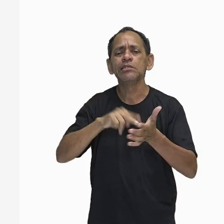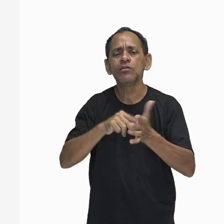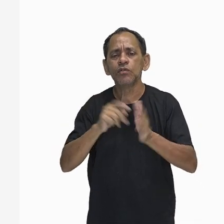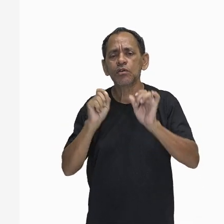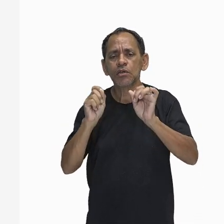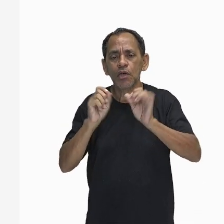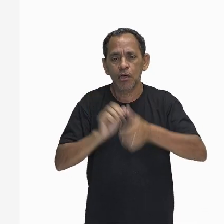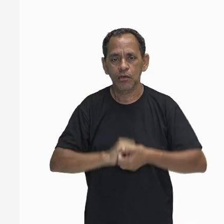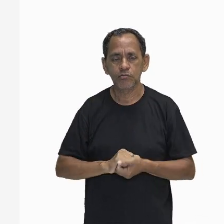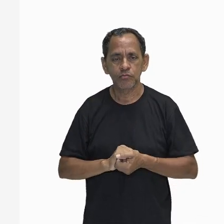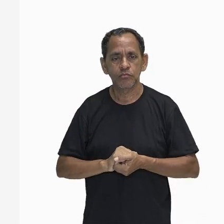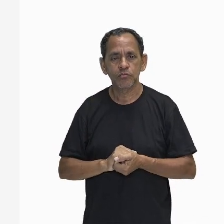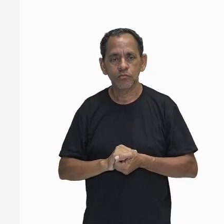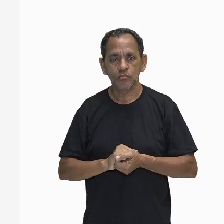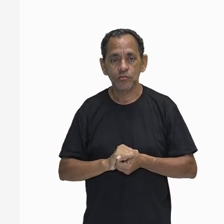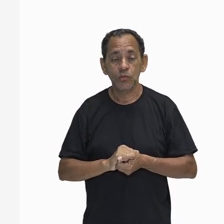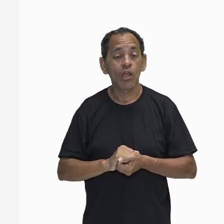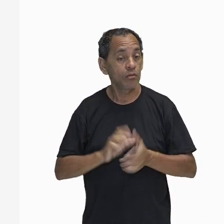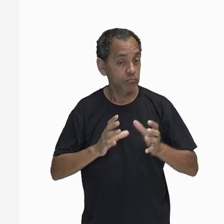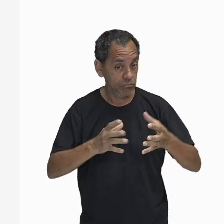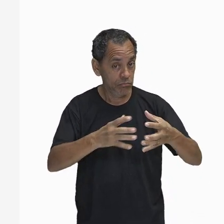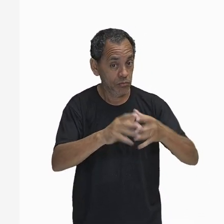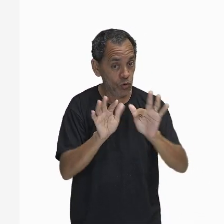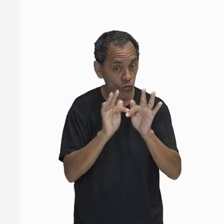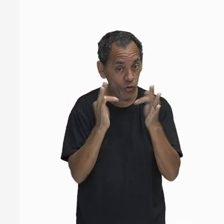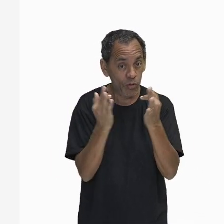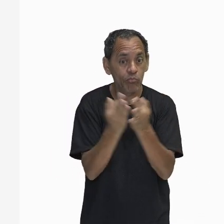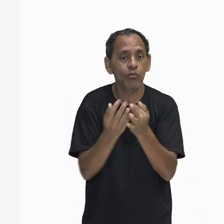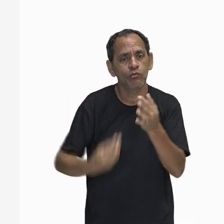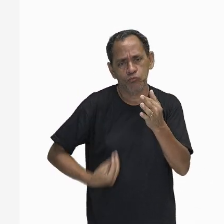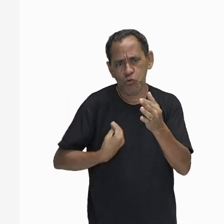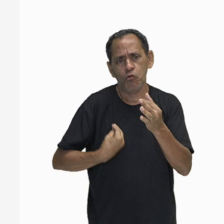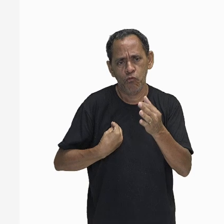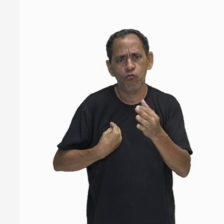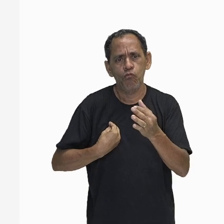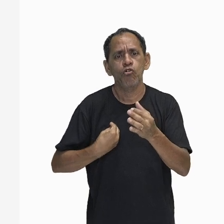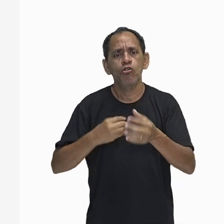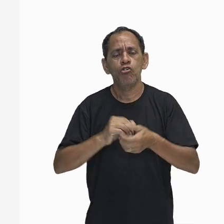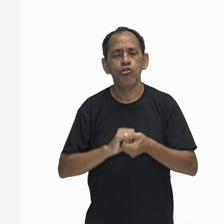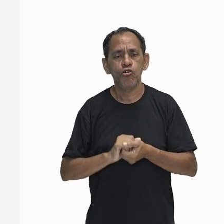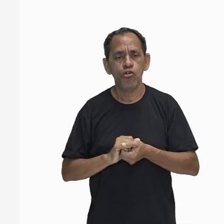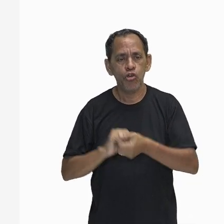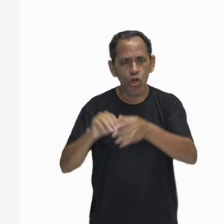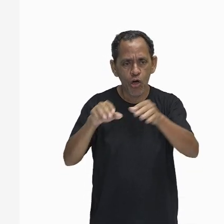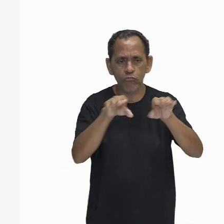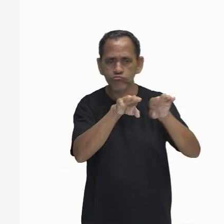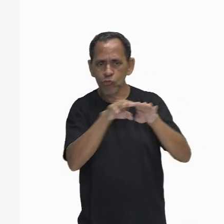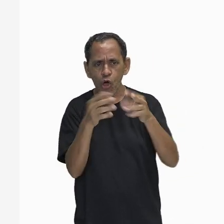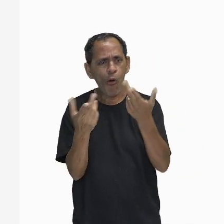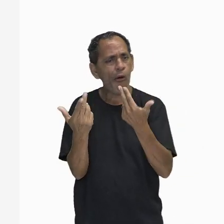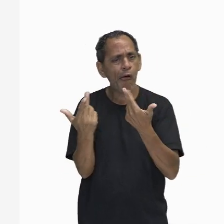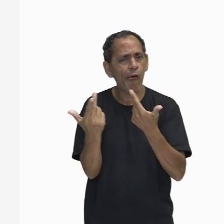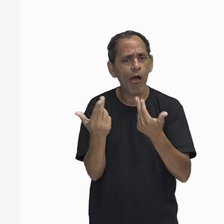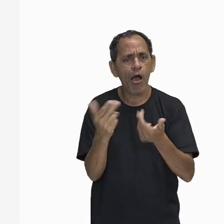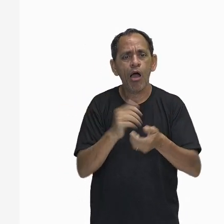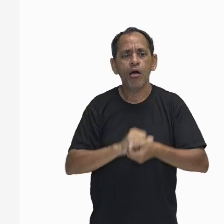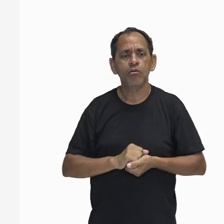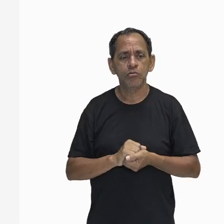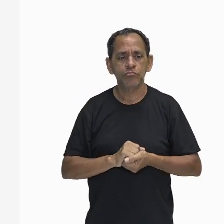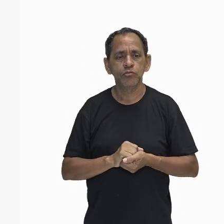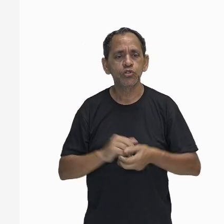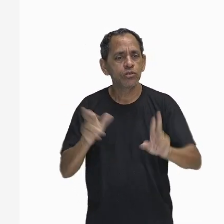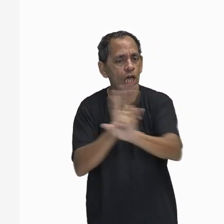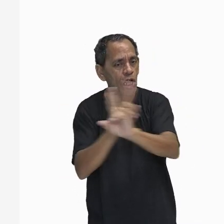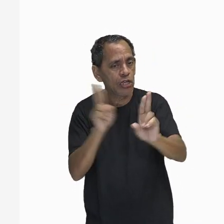Óicos, basicamente, eram grupos familiares que viviam ali sob o mesmo teto e que eram ali, relacionavam entre si